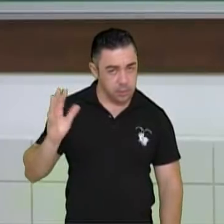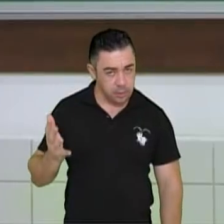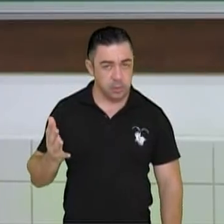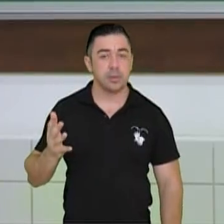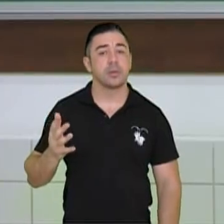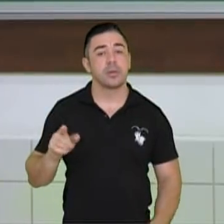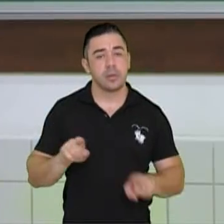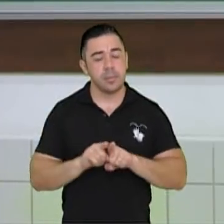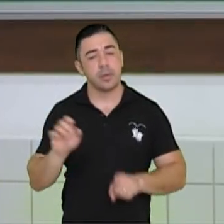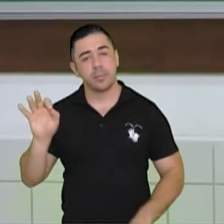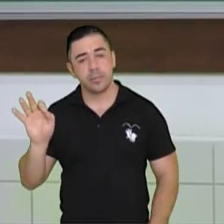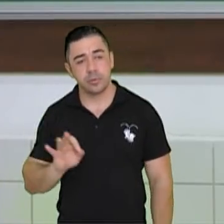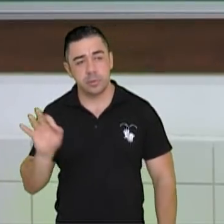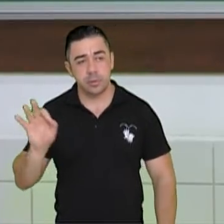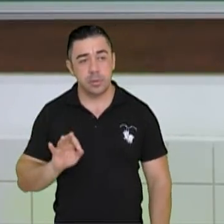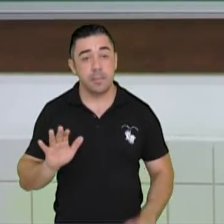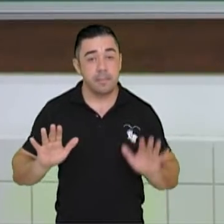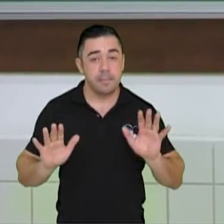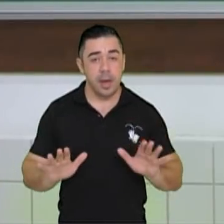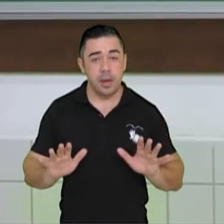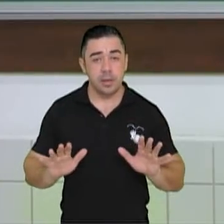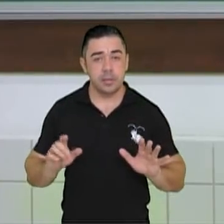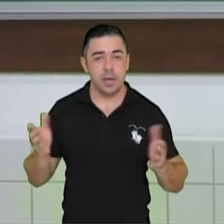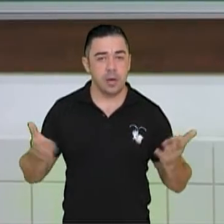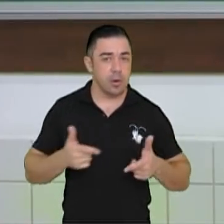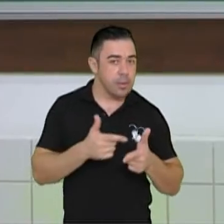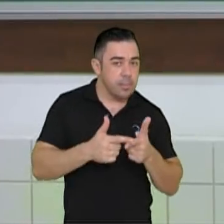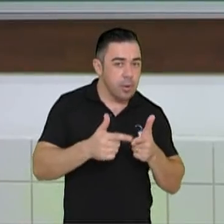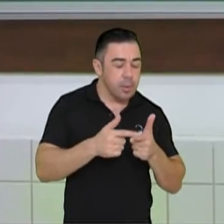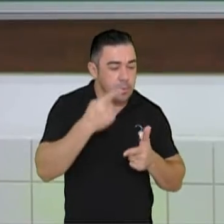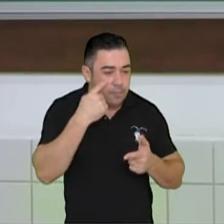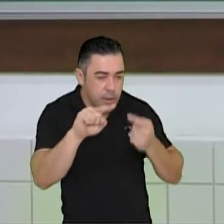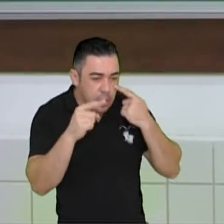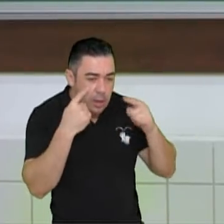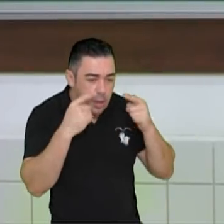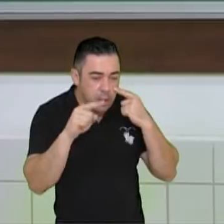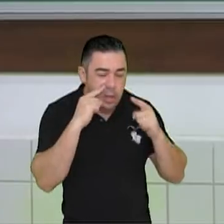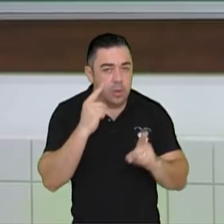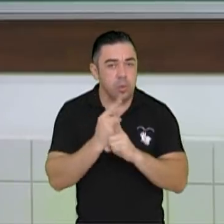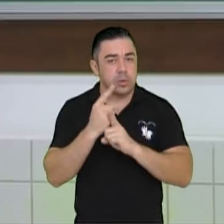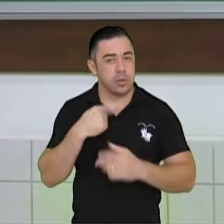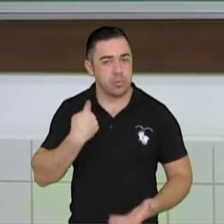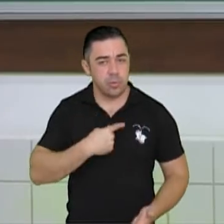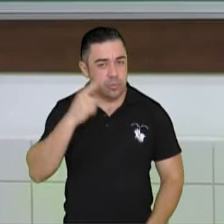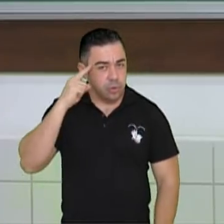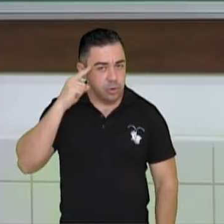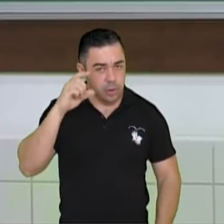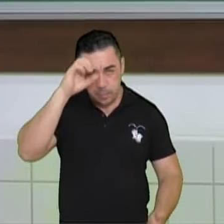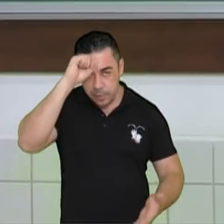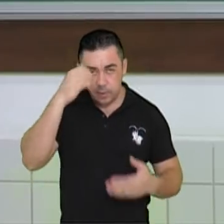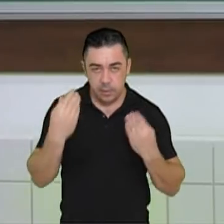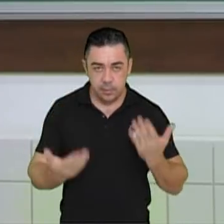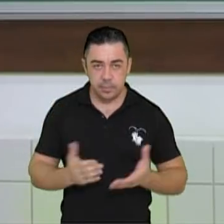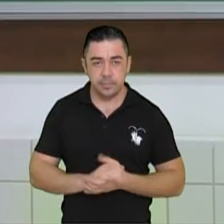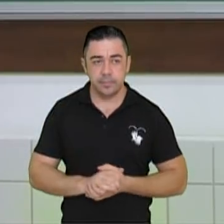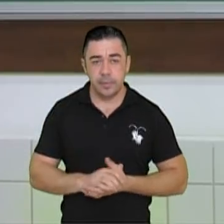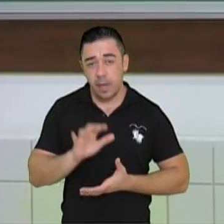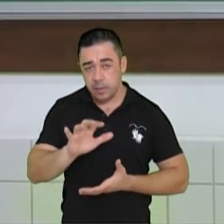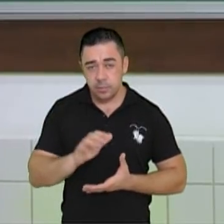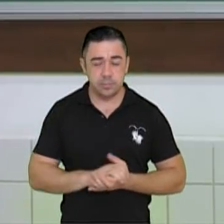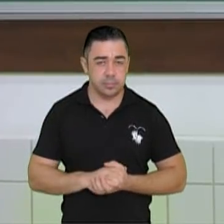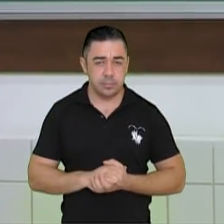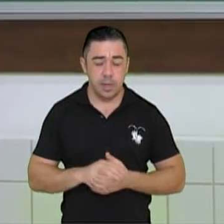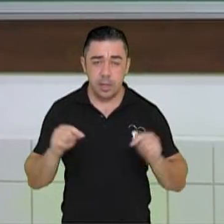ocorrer e porcentagem, só que agora em probleminhas, para a gente ver isso no nosso dia a dia, não é mesmo? E é isso,